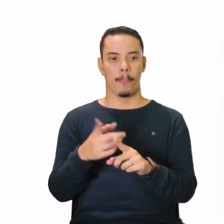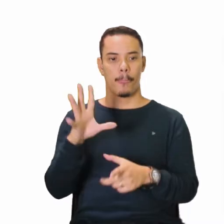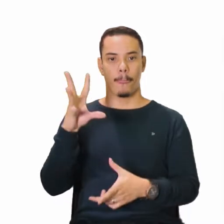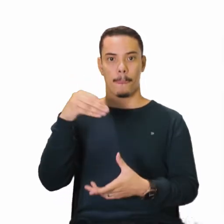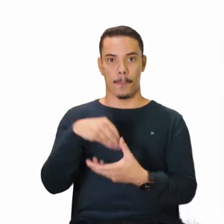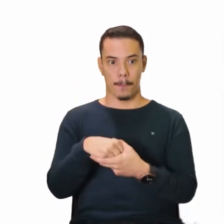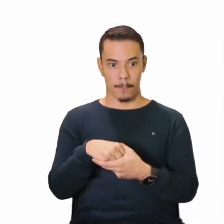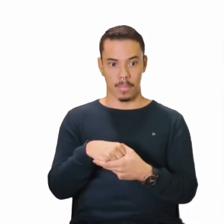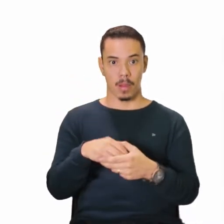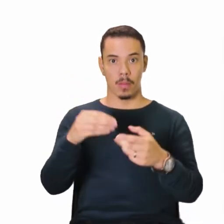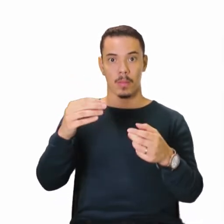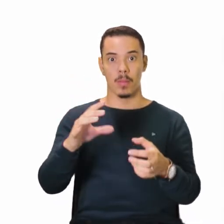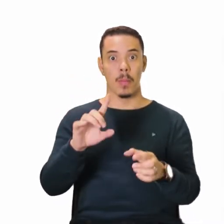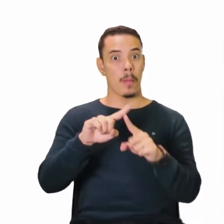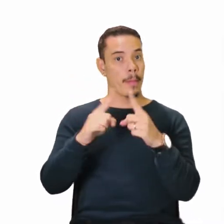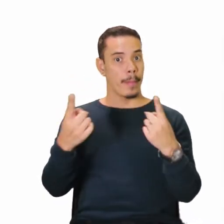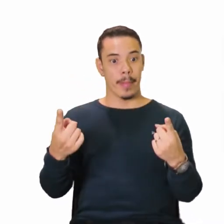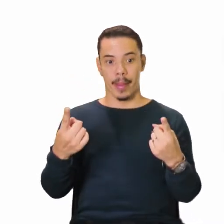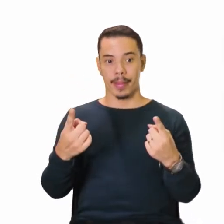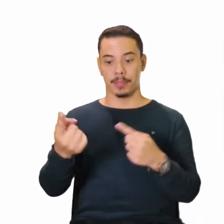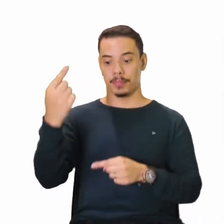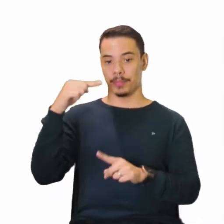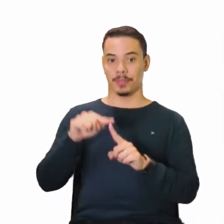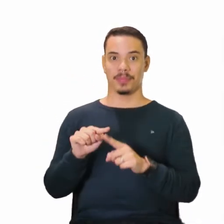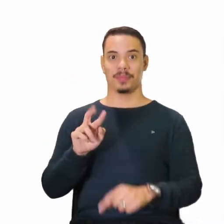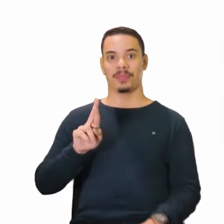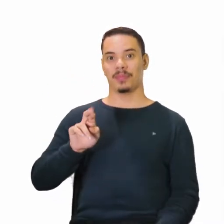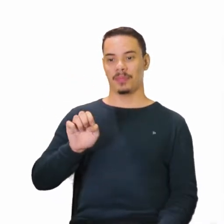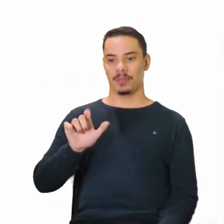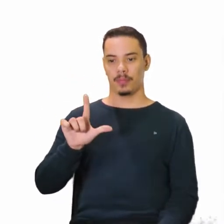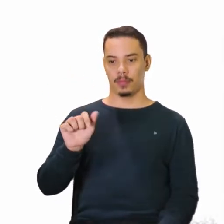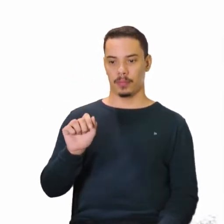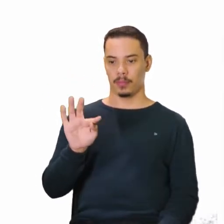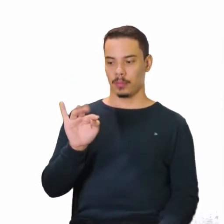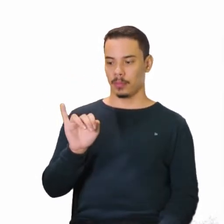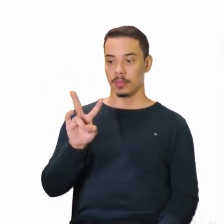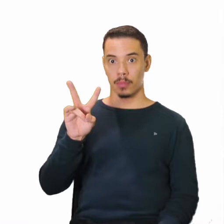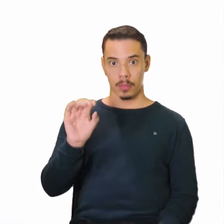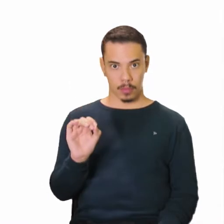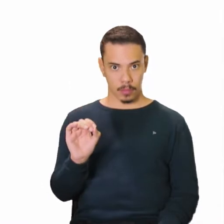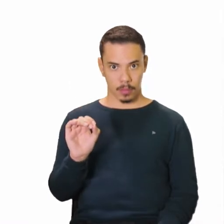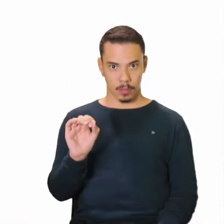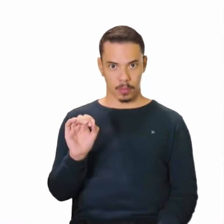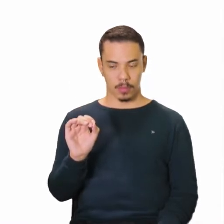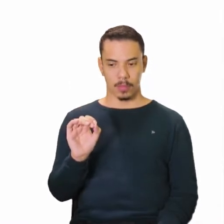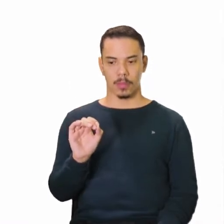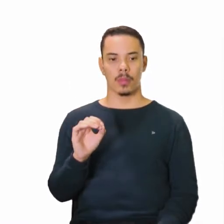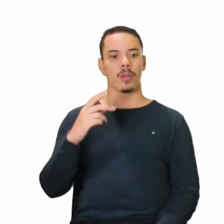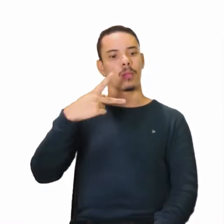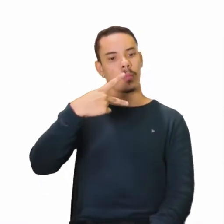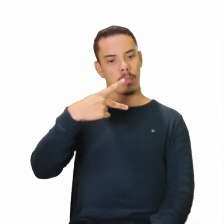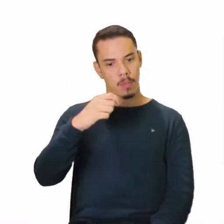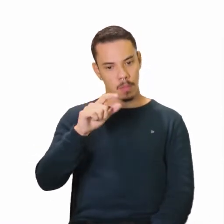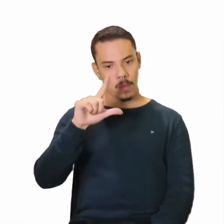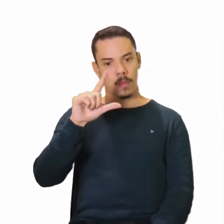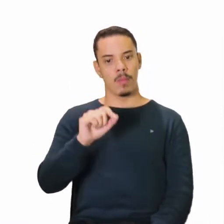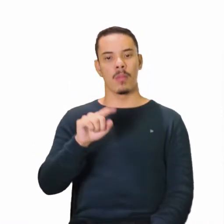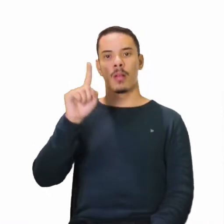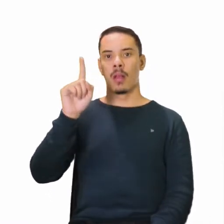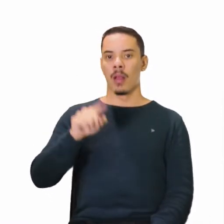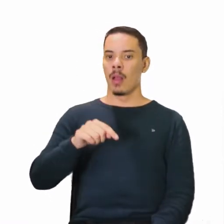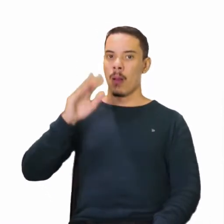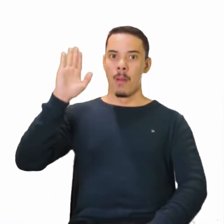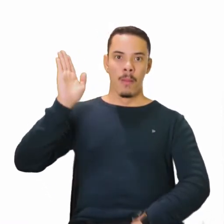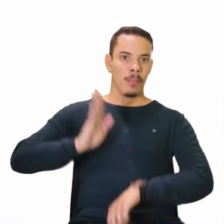superlativo, certo? Porém, relativo. 2 maneiras. Paulo é